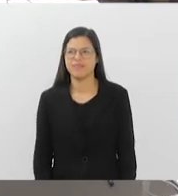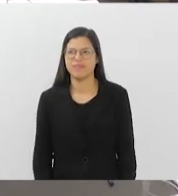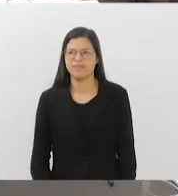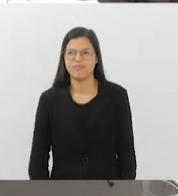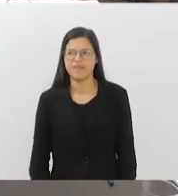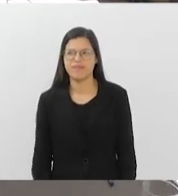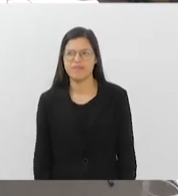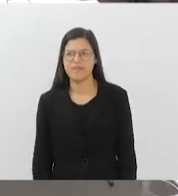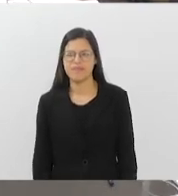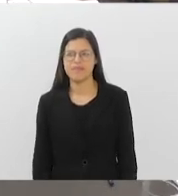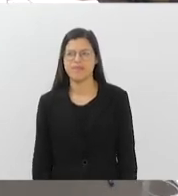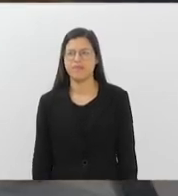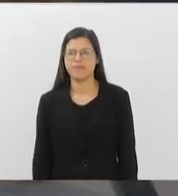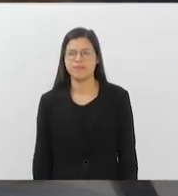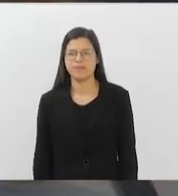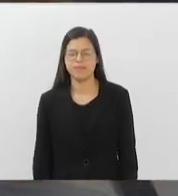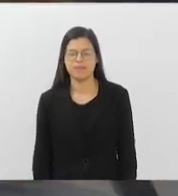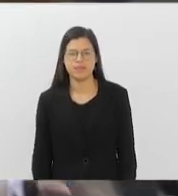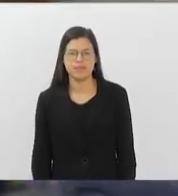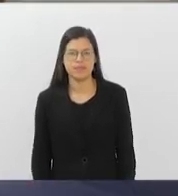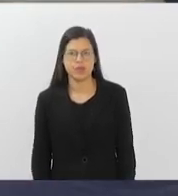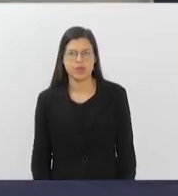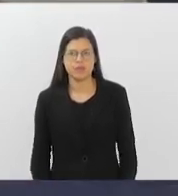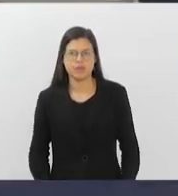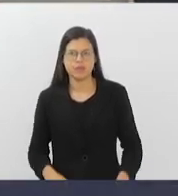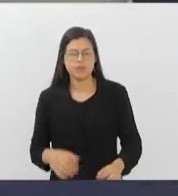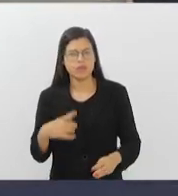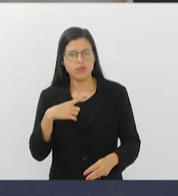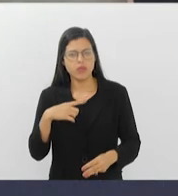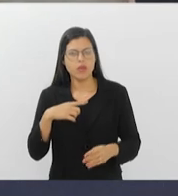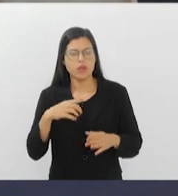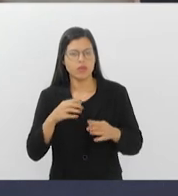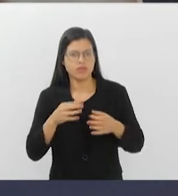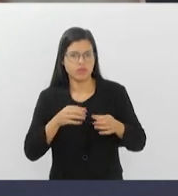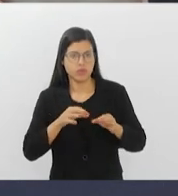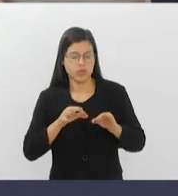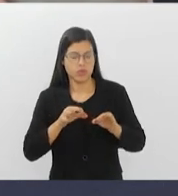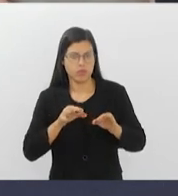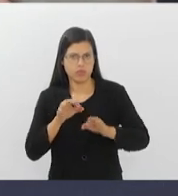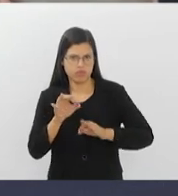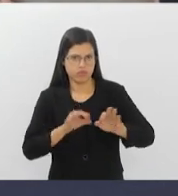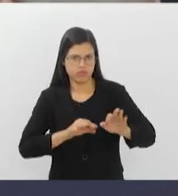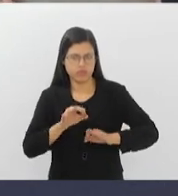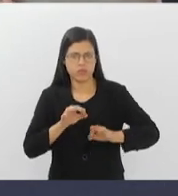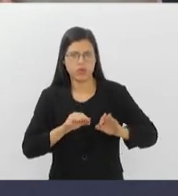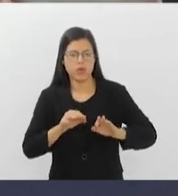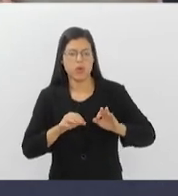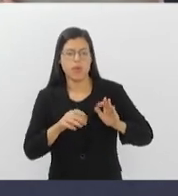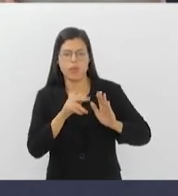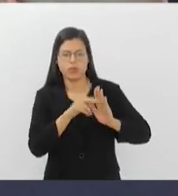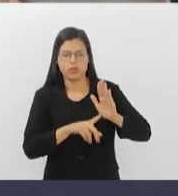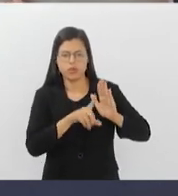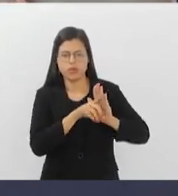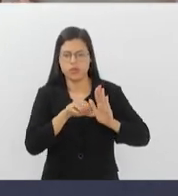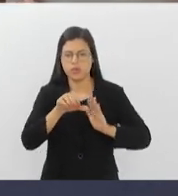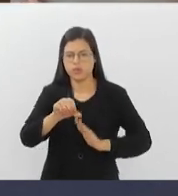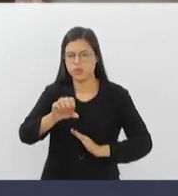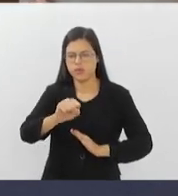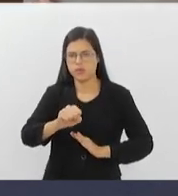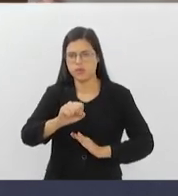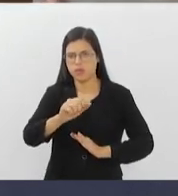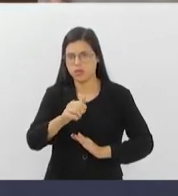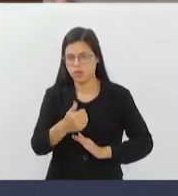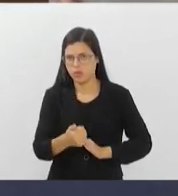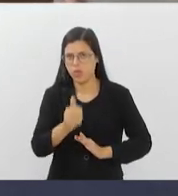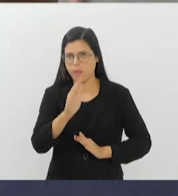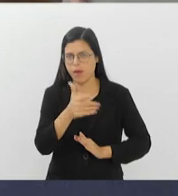Bem, há uma questão de ordem, que é o recurso contra o parecer da CCJ ao projeto de lei 981 de 23, de autoria do deputado Carlinhos